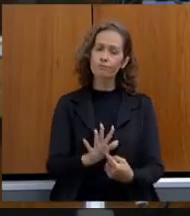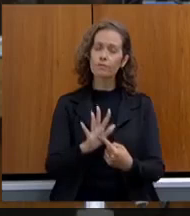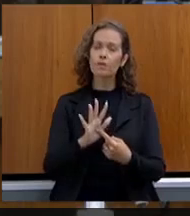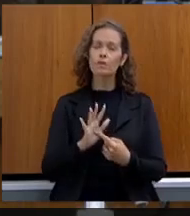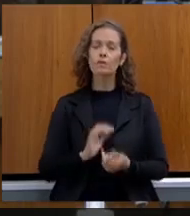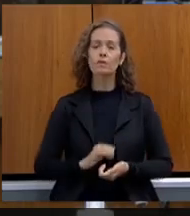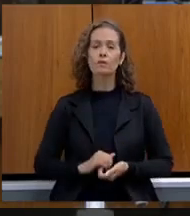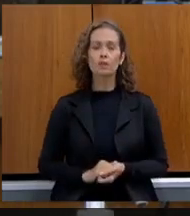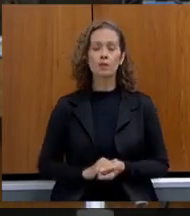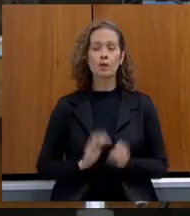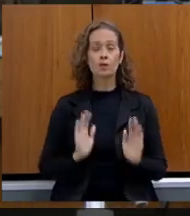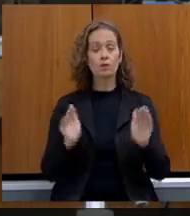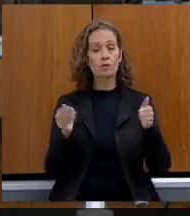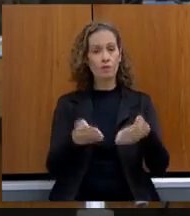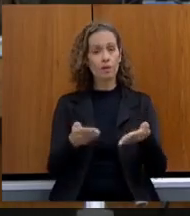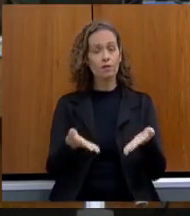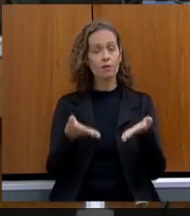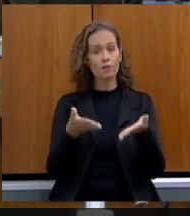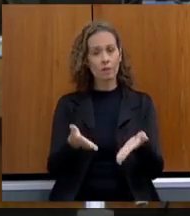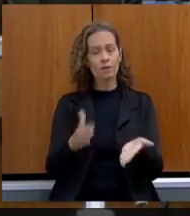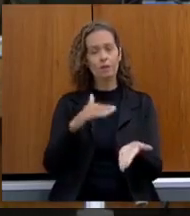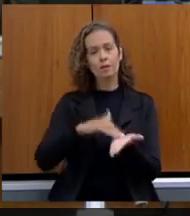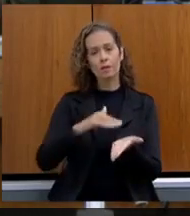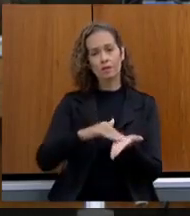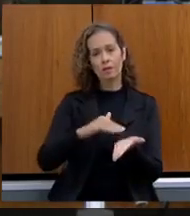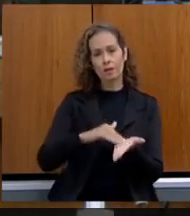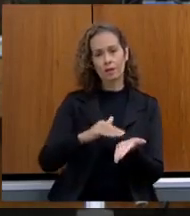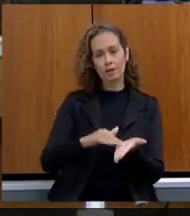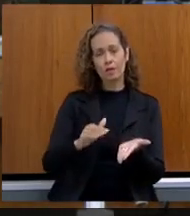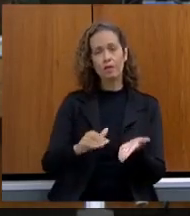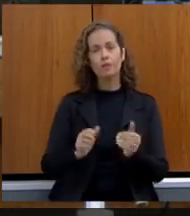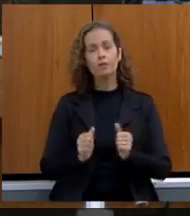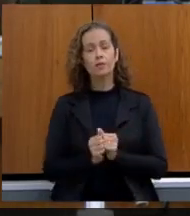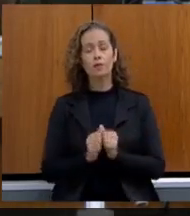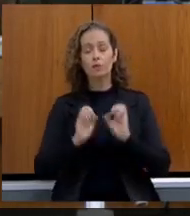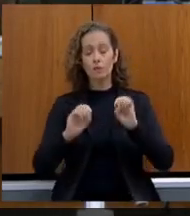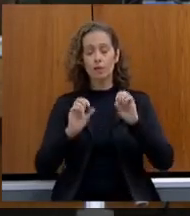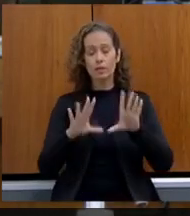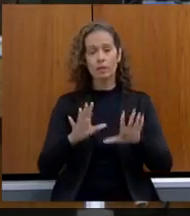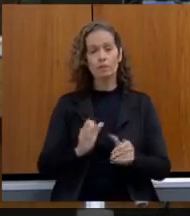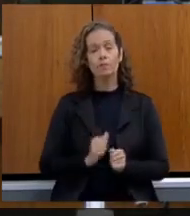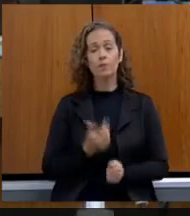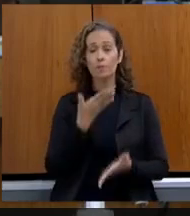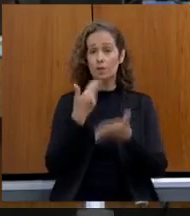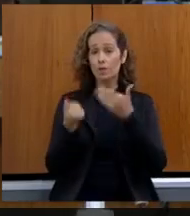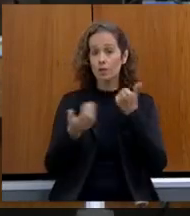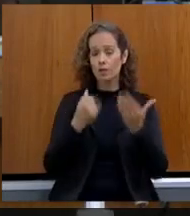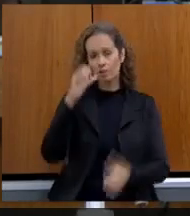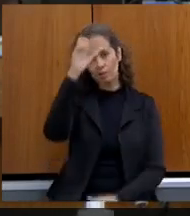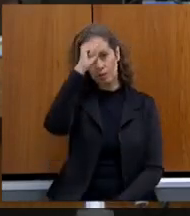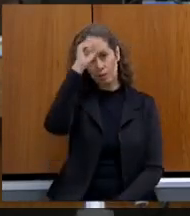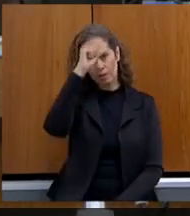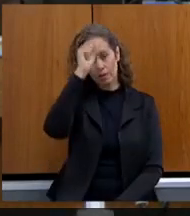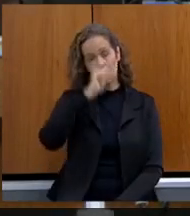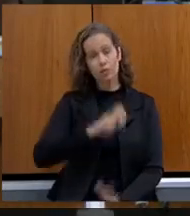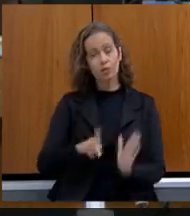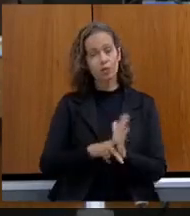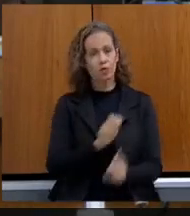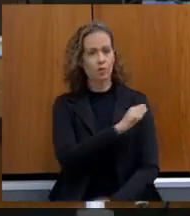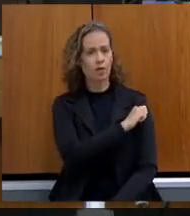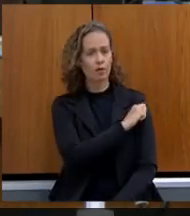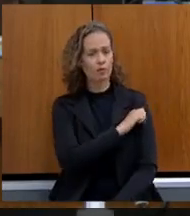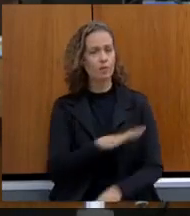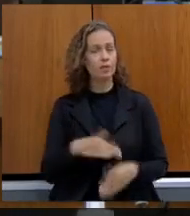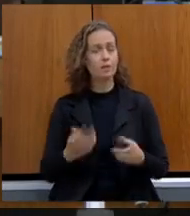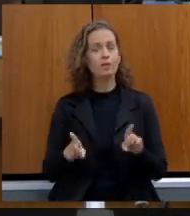é o foco desta Secretaria de Estado de Educação na melhoria da aprendizagem do aluno e um ponto que eu queria mencionar já